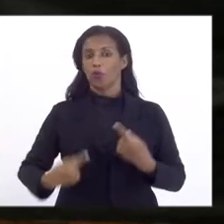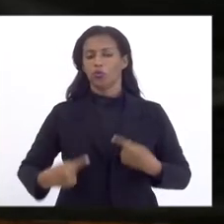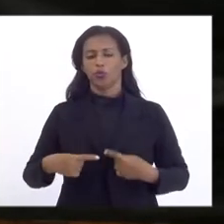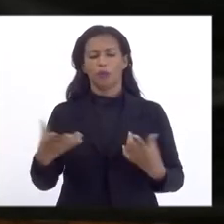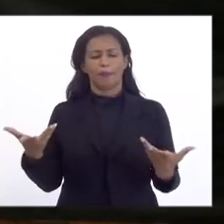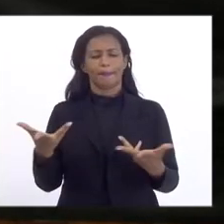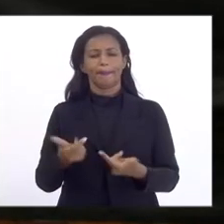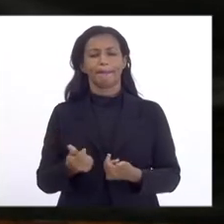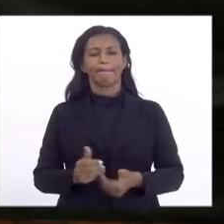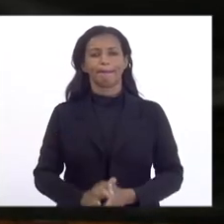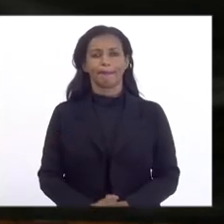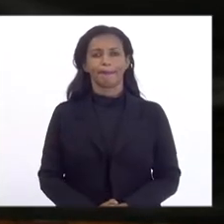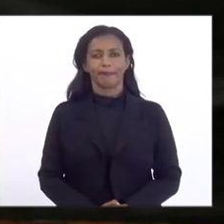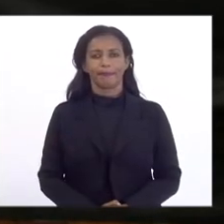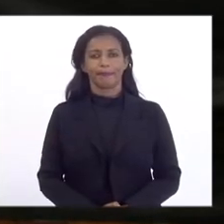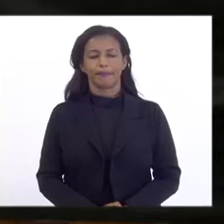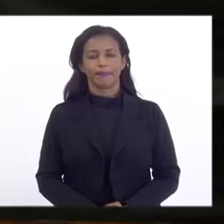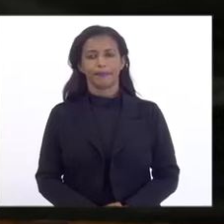Excelente.